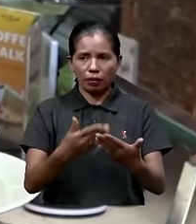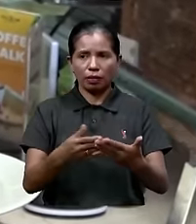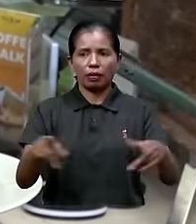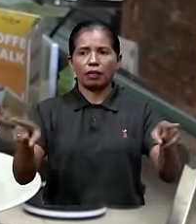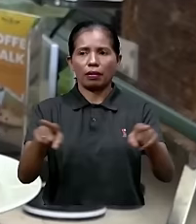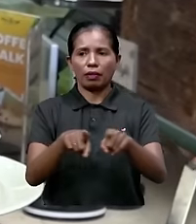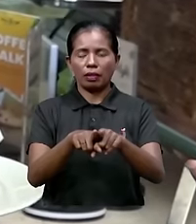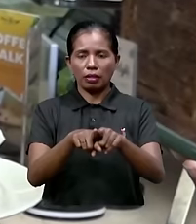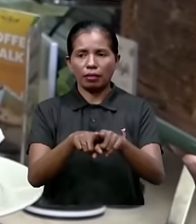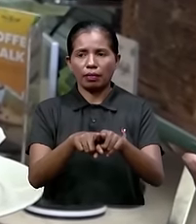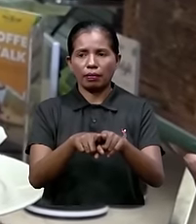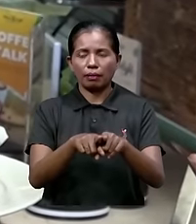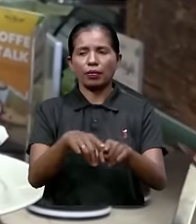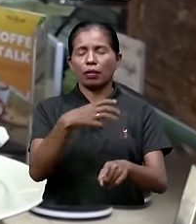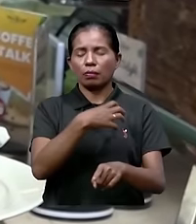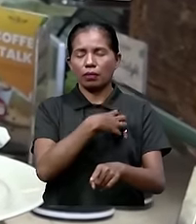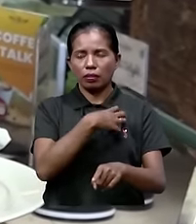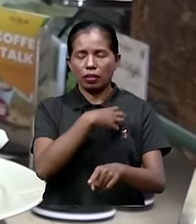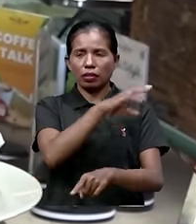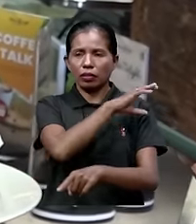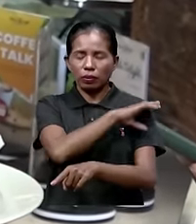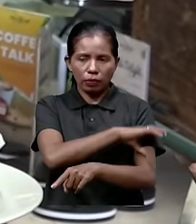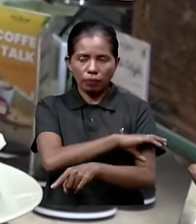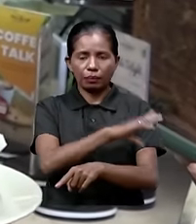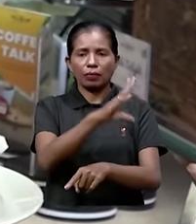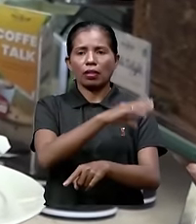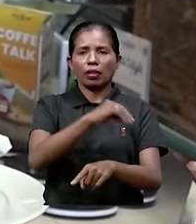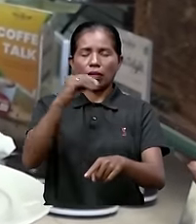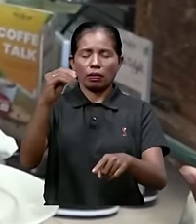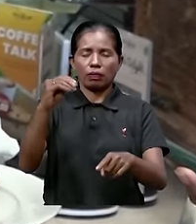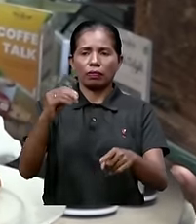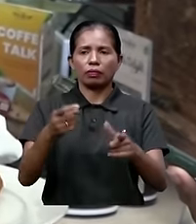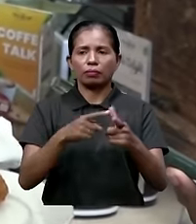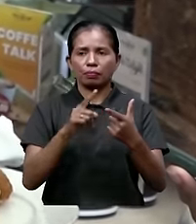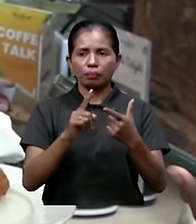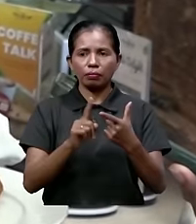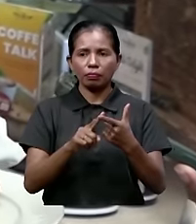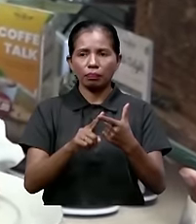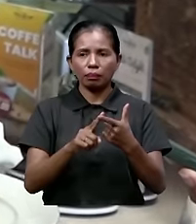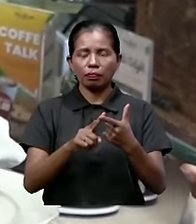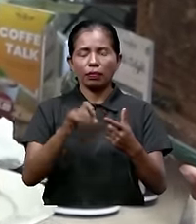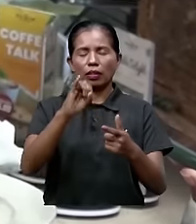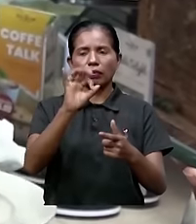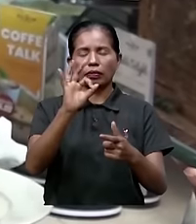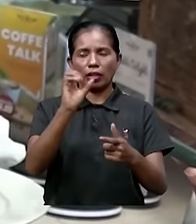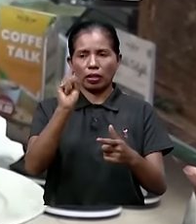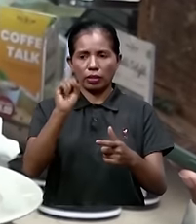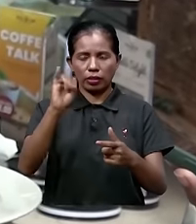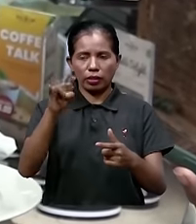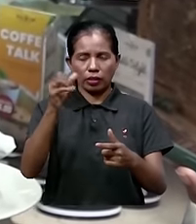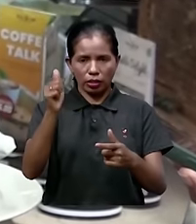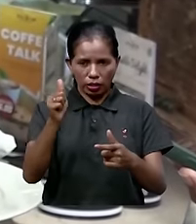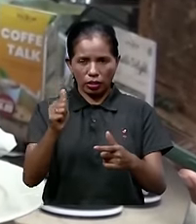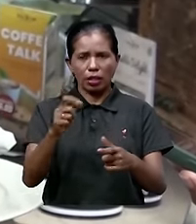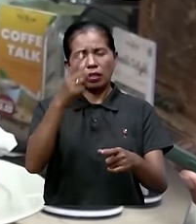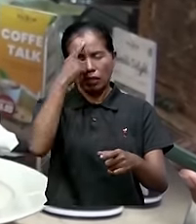hanesang polícia, segurança, no mos a IFESA. Ita tansera ma amidian tem que